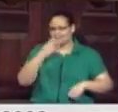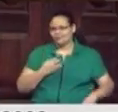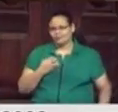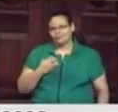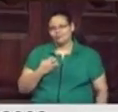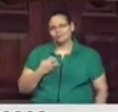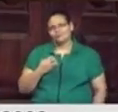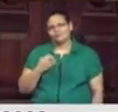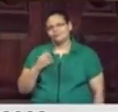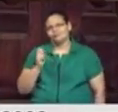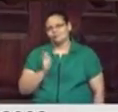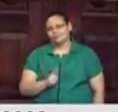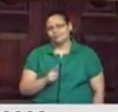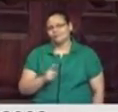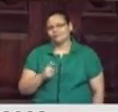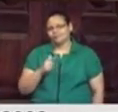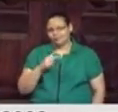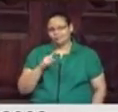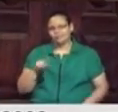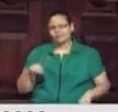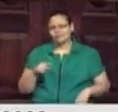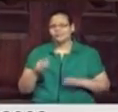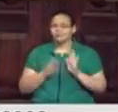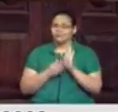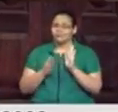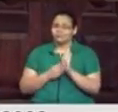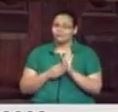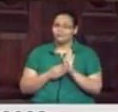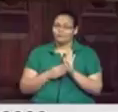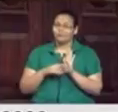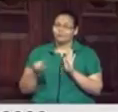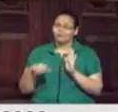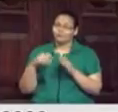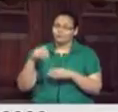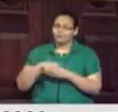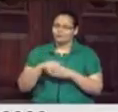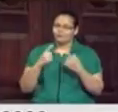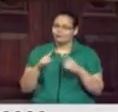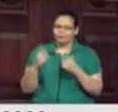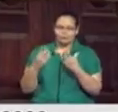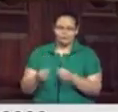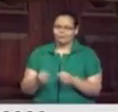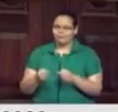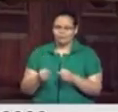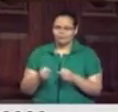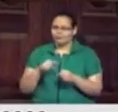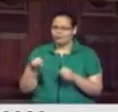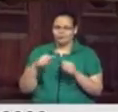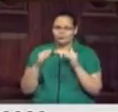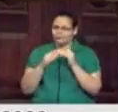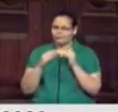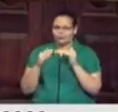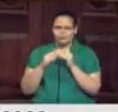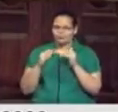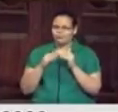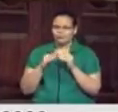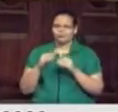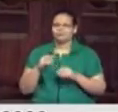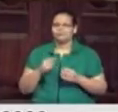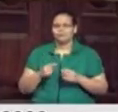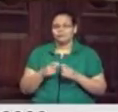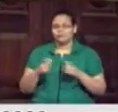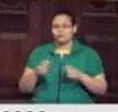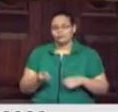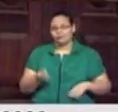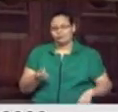mais impactante do que o originalmente proposto. Obviamente que nós votamos contra, que nós não podemos concordar com um aumento maior do